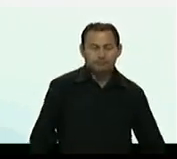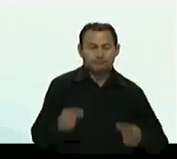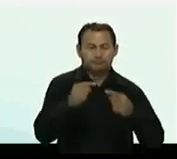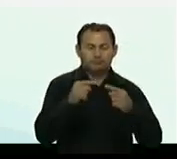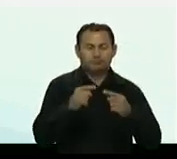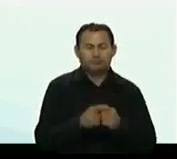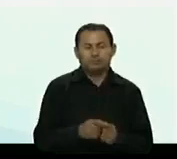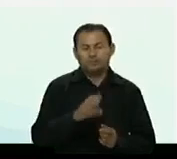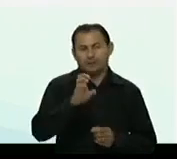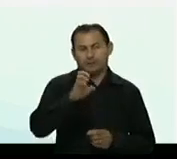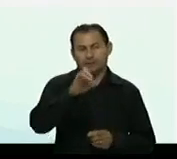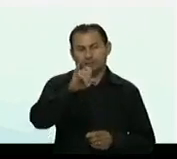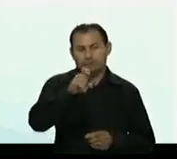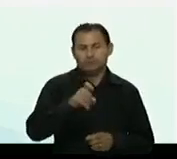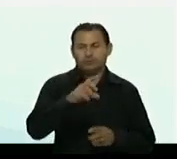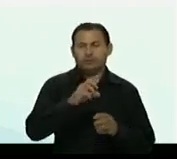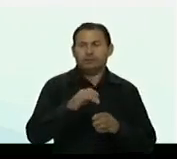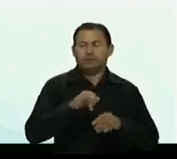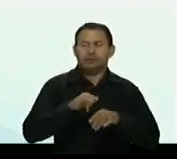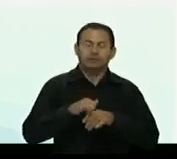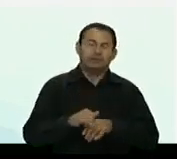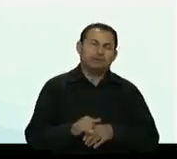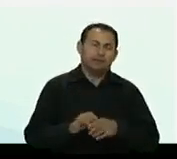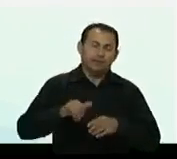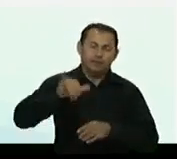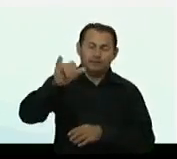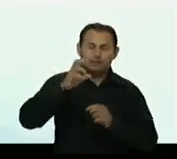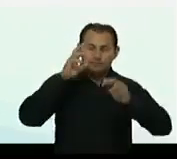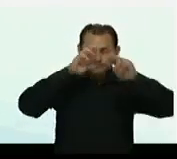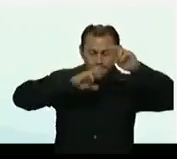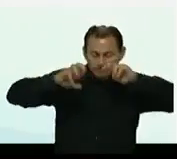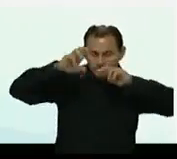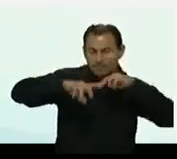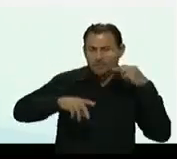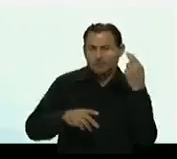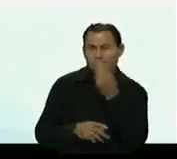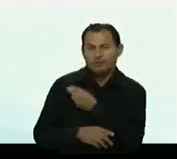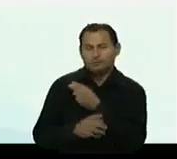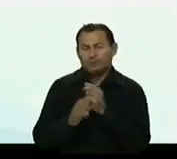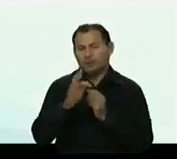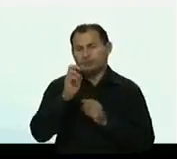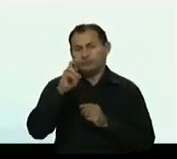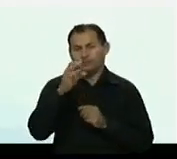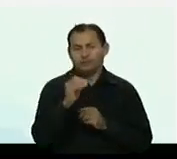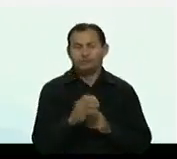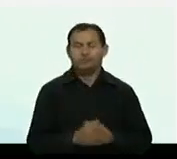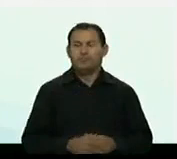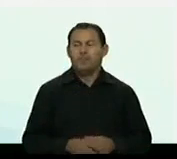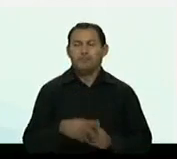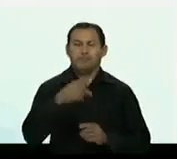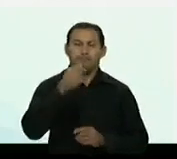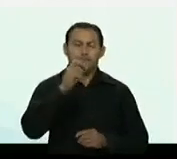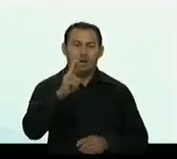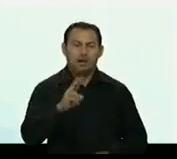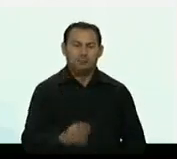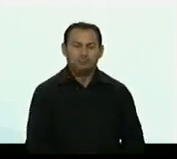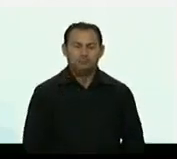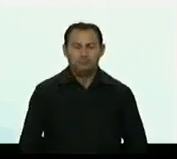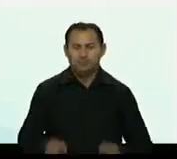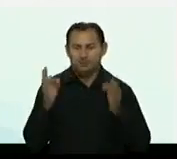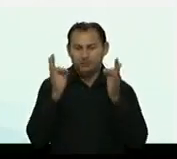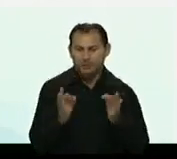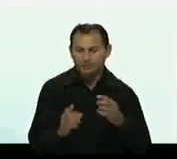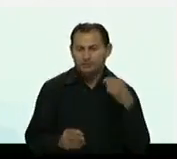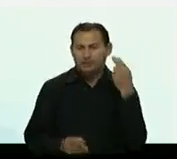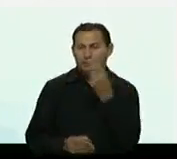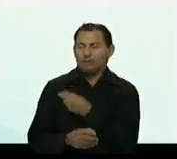relação ao eixo y. Então, aqui, analisando, nós temos que ele é uma função par, certo? E nós